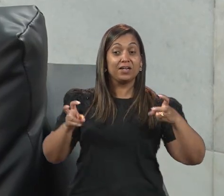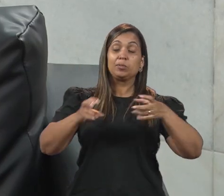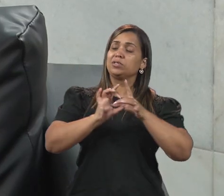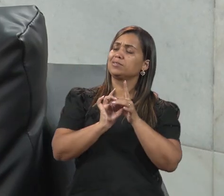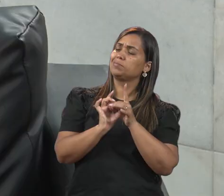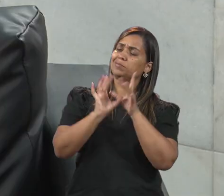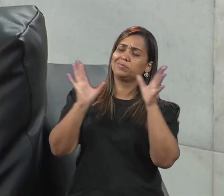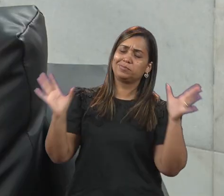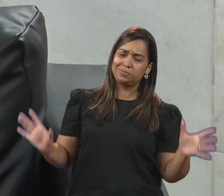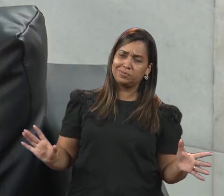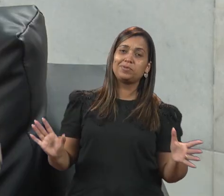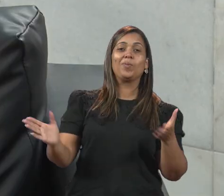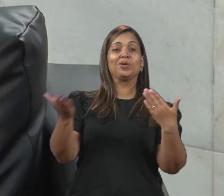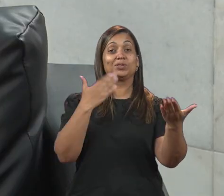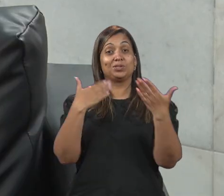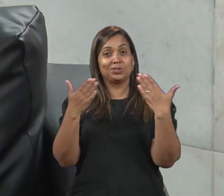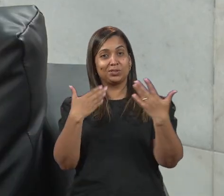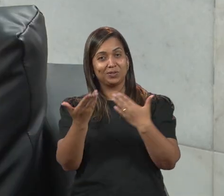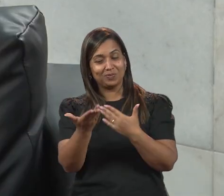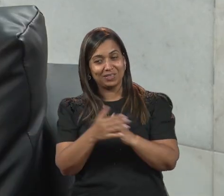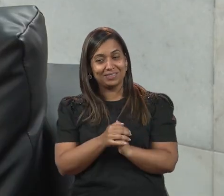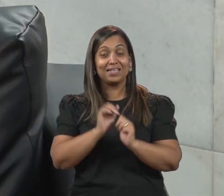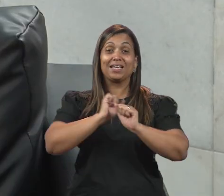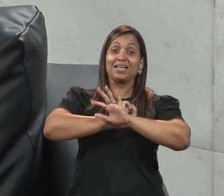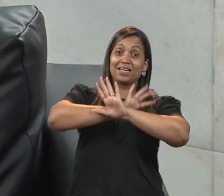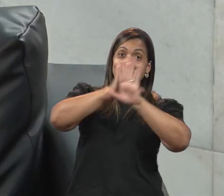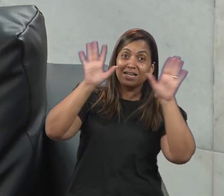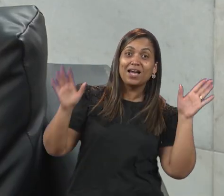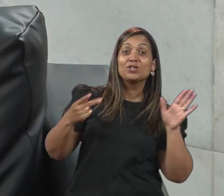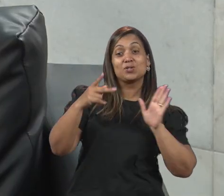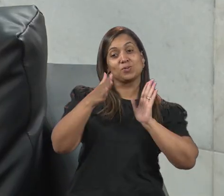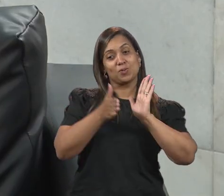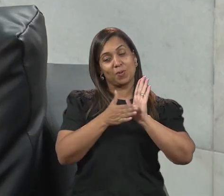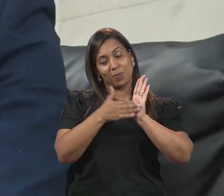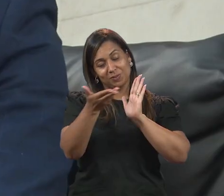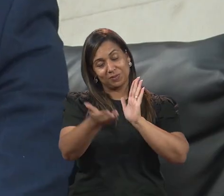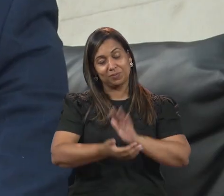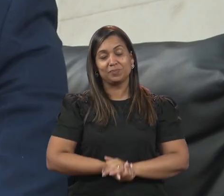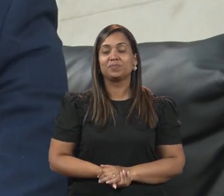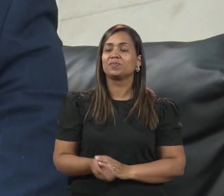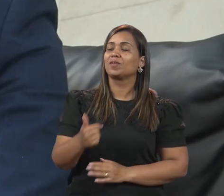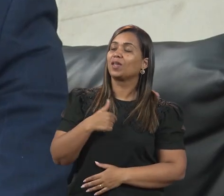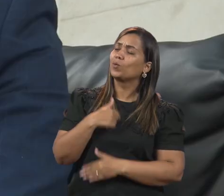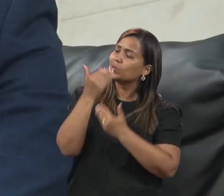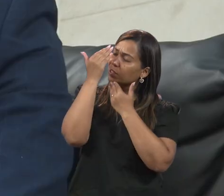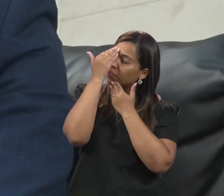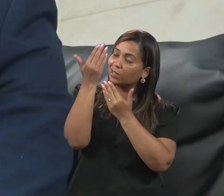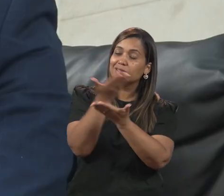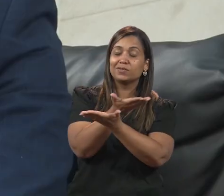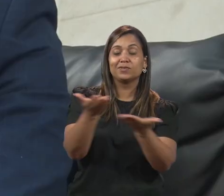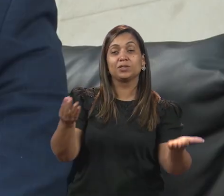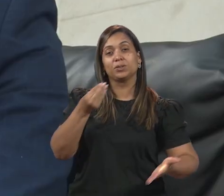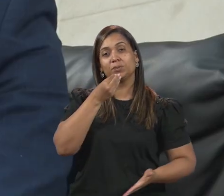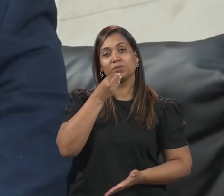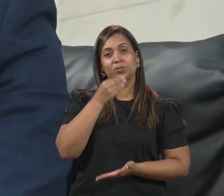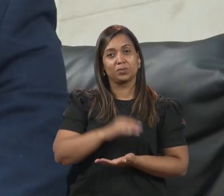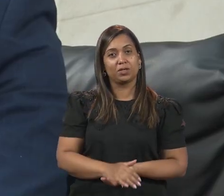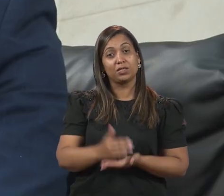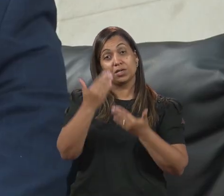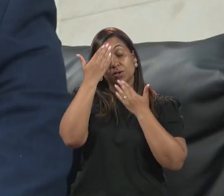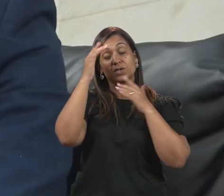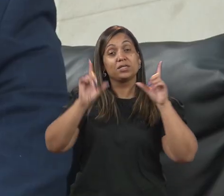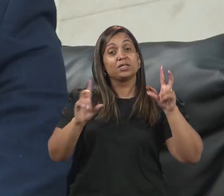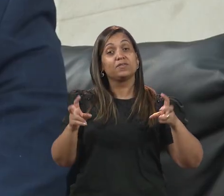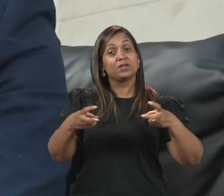sempre aberta para a gente debater, trazer esclarecimentos sobre as propostas do senhor. Eu que agradeço a vocês pela oportunidade, agradeço à